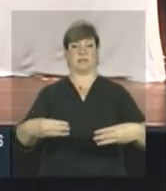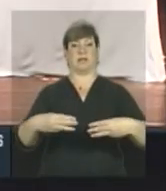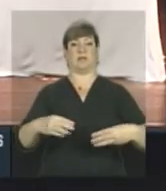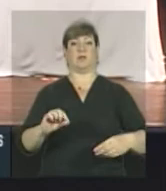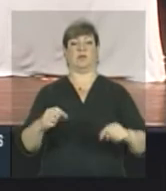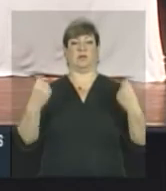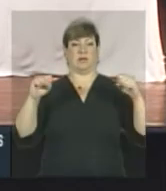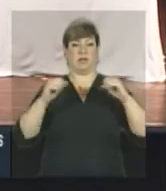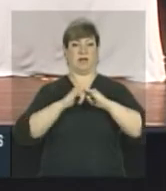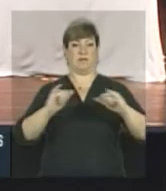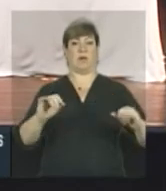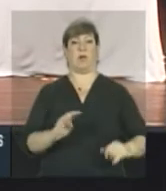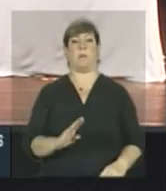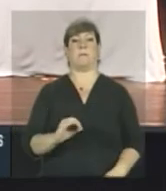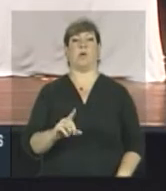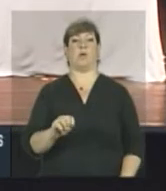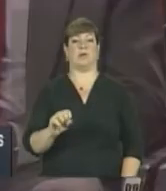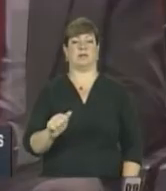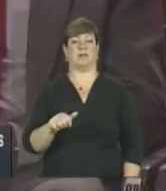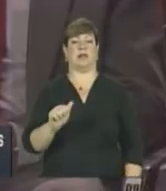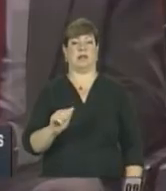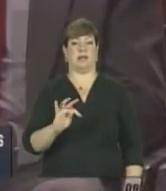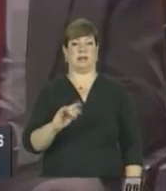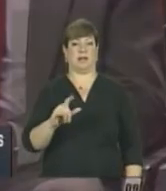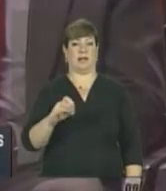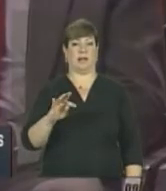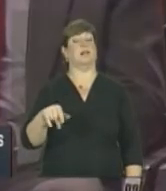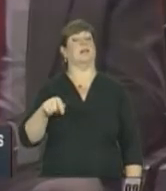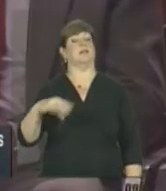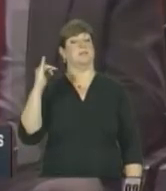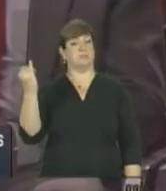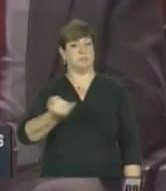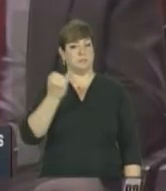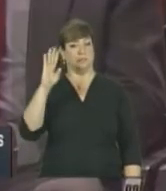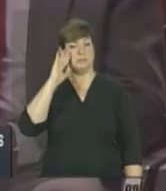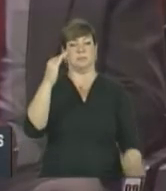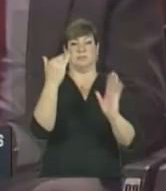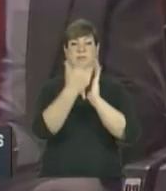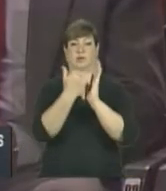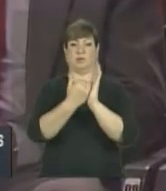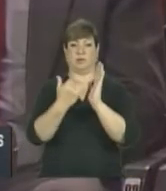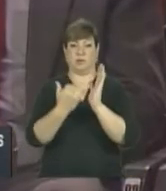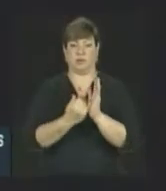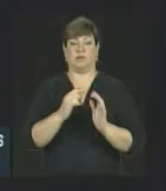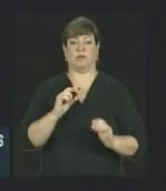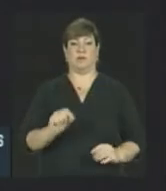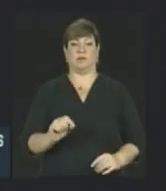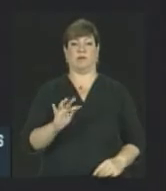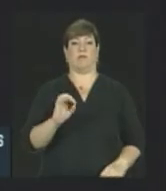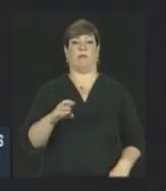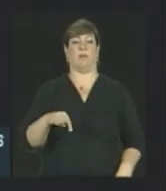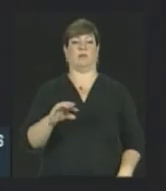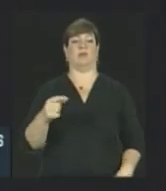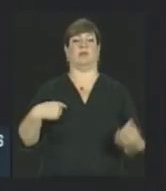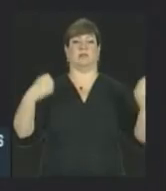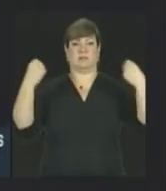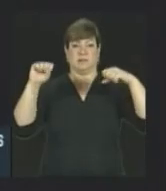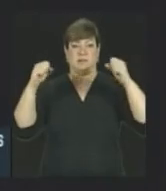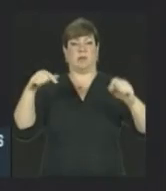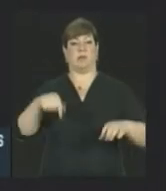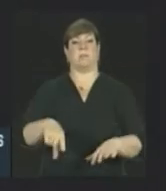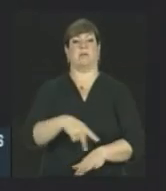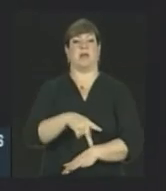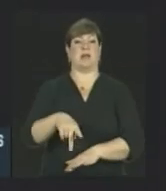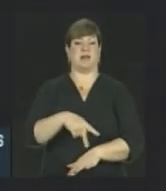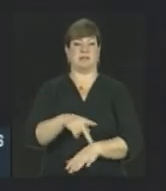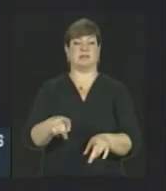Bolsa Atleta é um programa fundamental para o fomento do esporte no país,